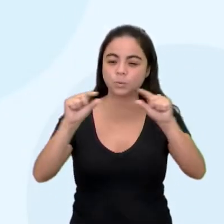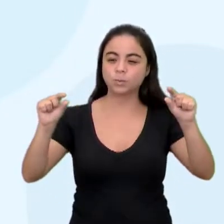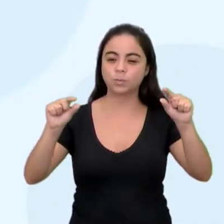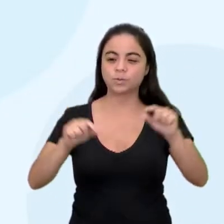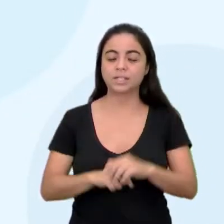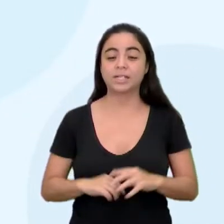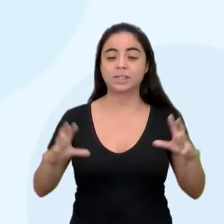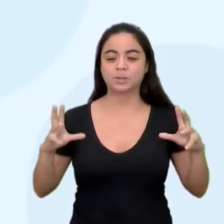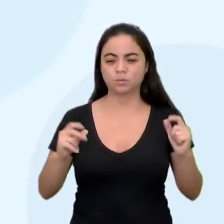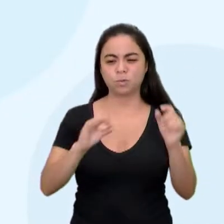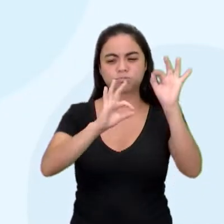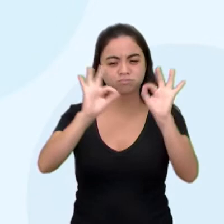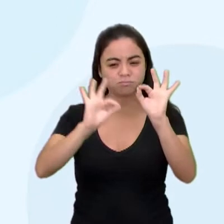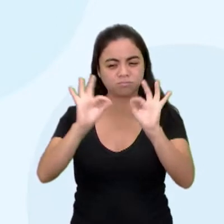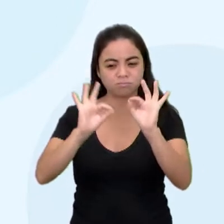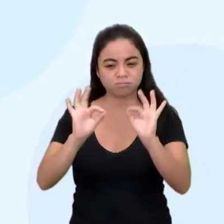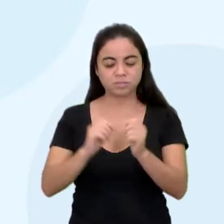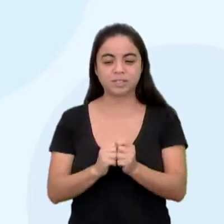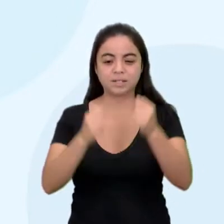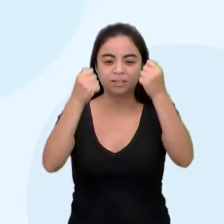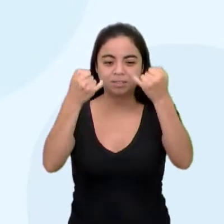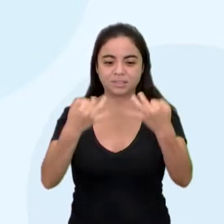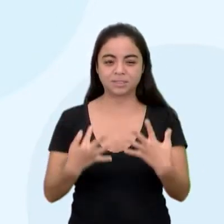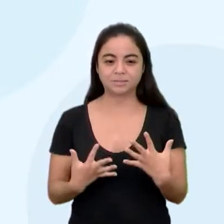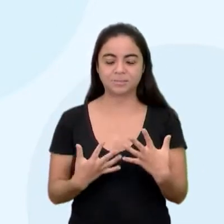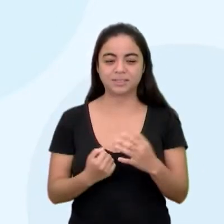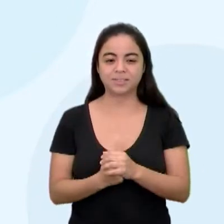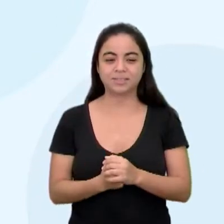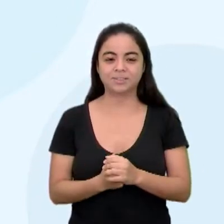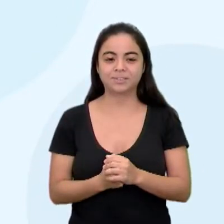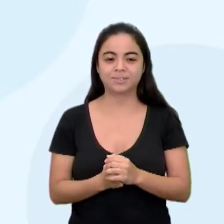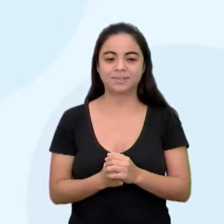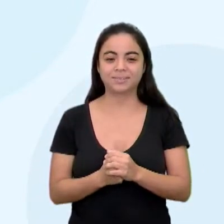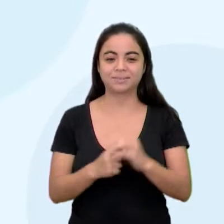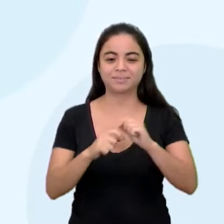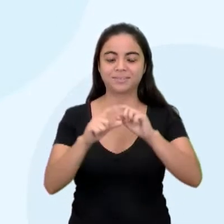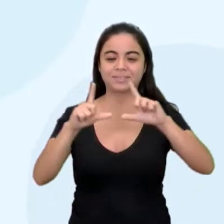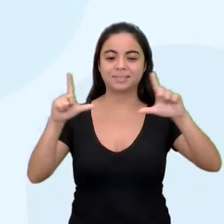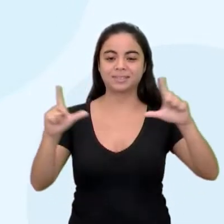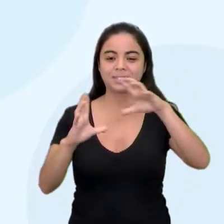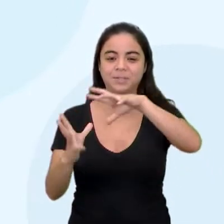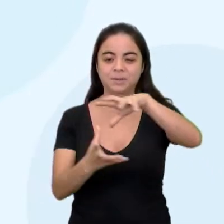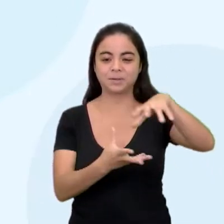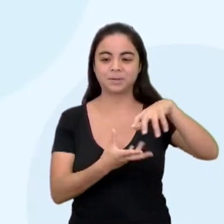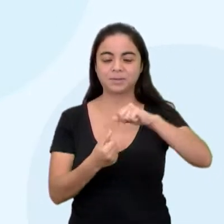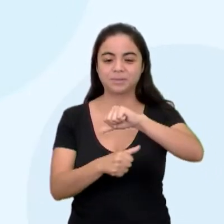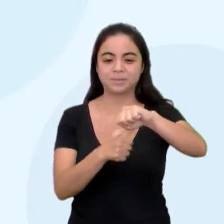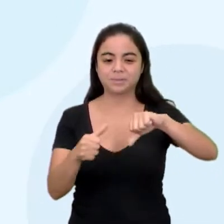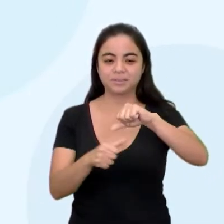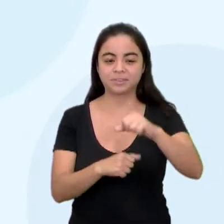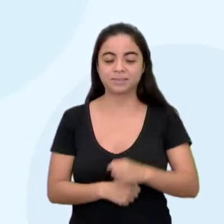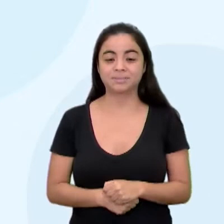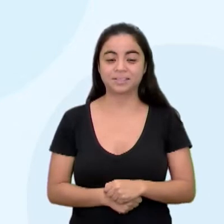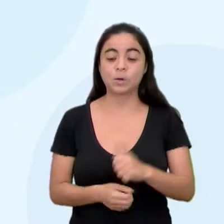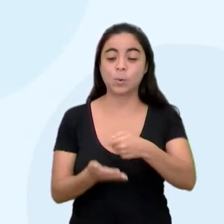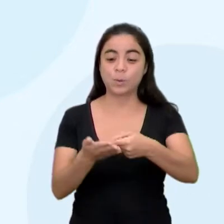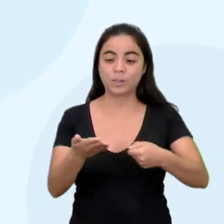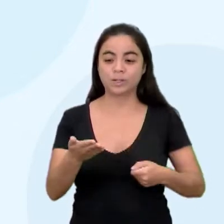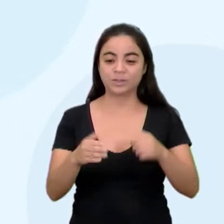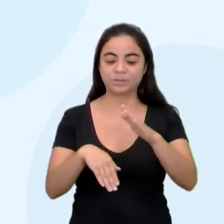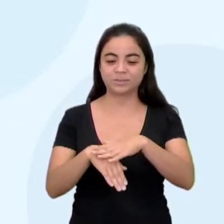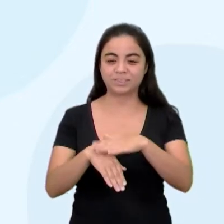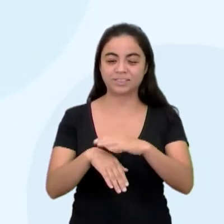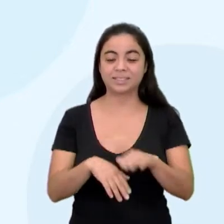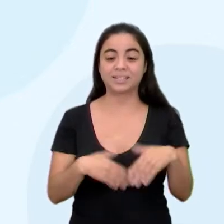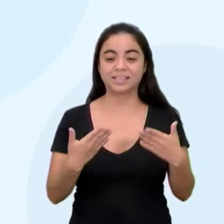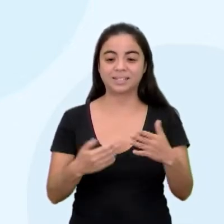tudo bonitinho, falando sobre o painel intergovernamental de mudanças climáticas, né? Sobre esse relatório que foi feito. Ou seja, alguém foi lá, fez as